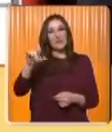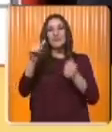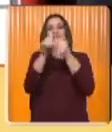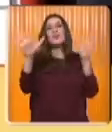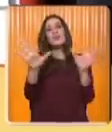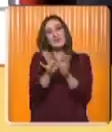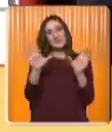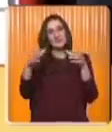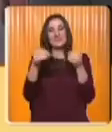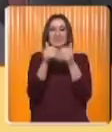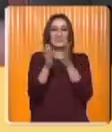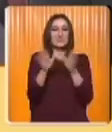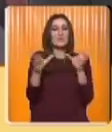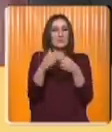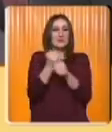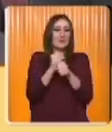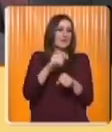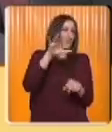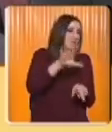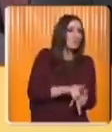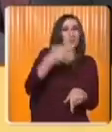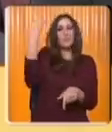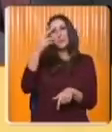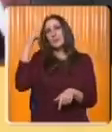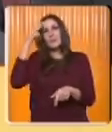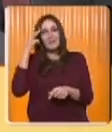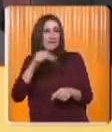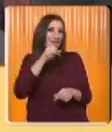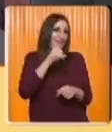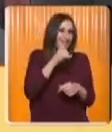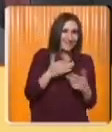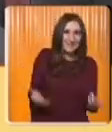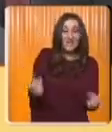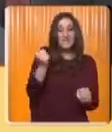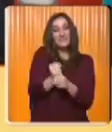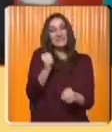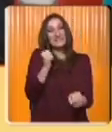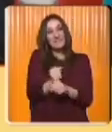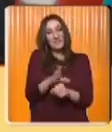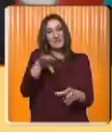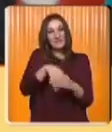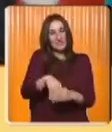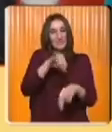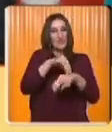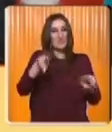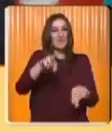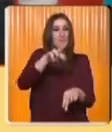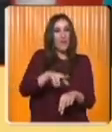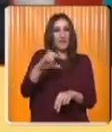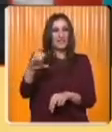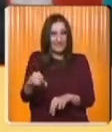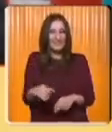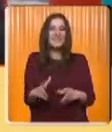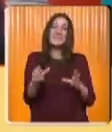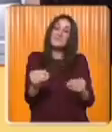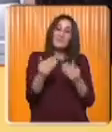a equipa que em Lisboa, no Porto, na Madeira, no Algarve, trabalham na Maló Clinic. E muito